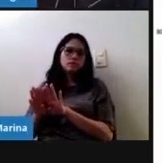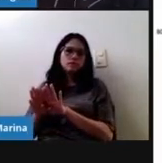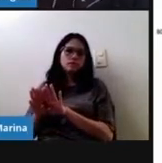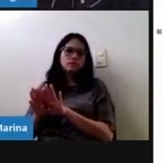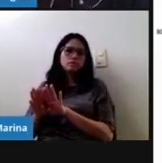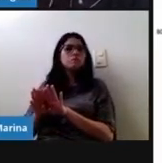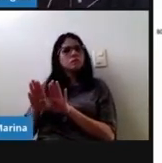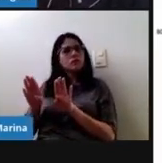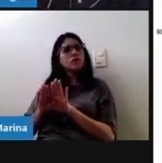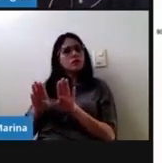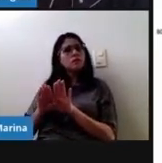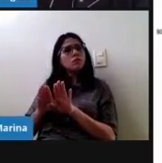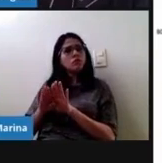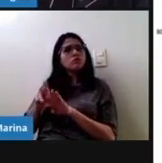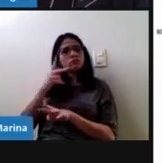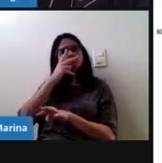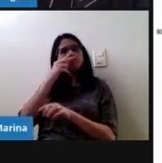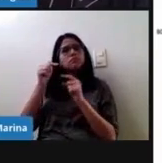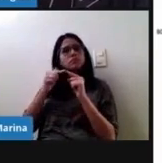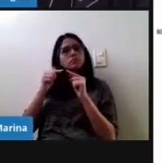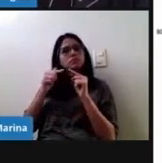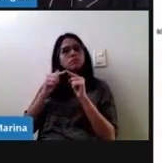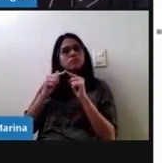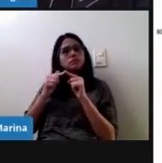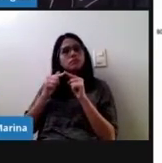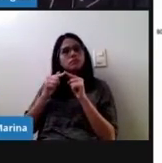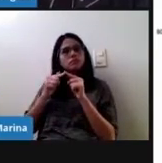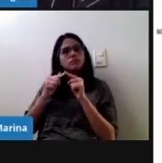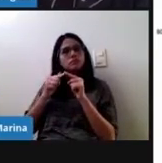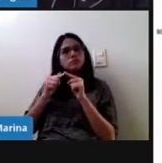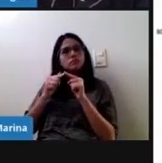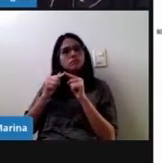essa mesma tendência, né? Onde, em